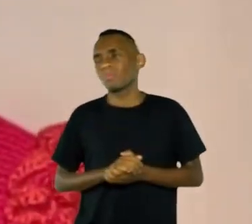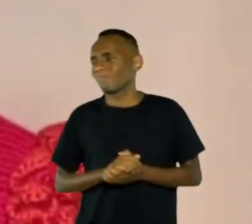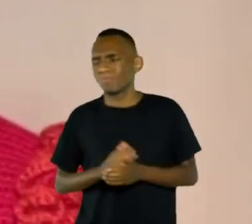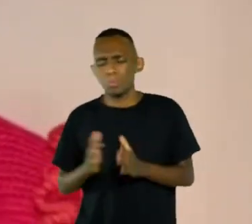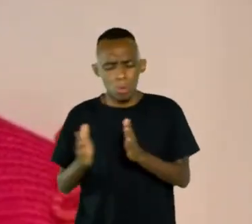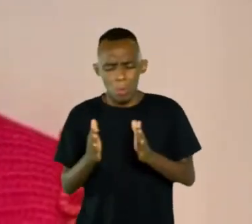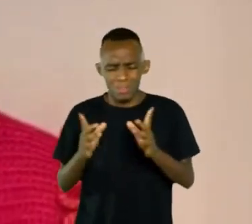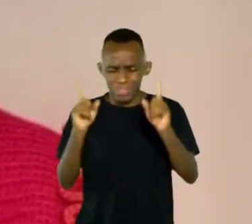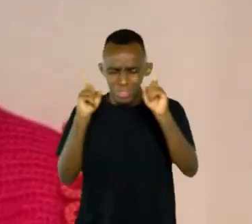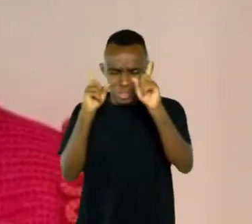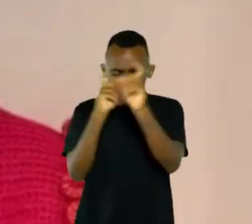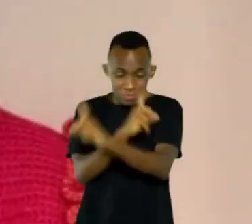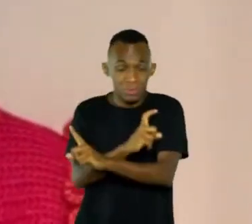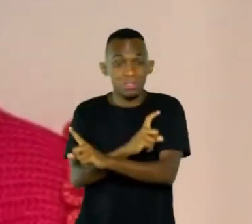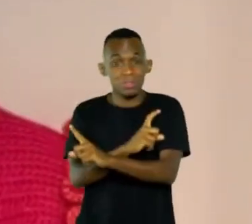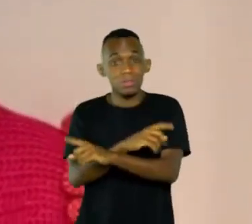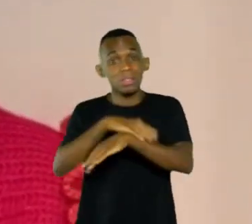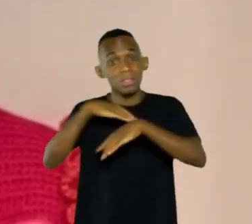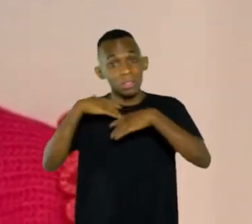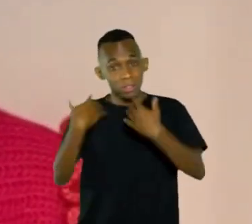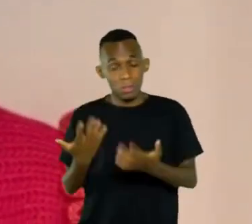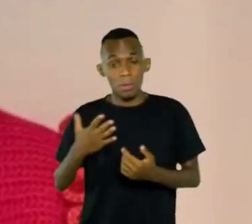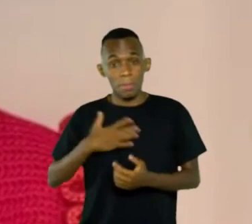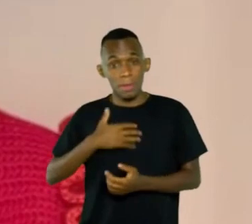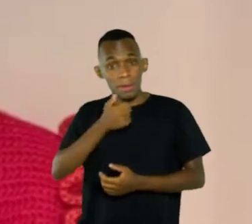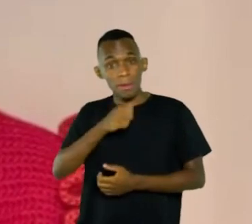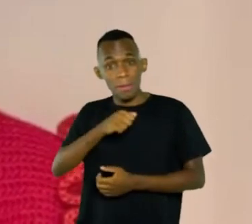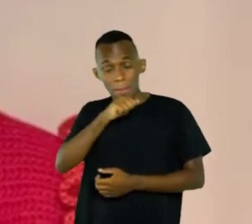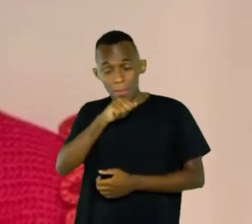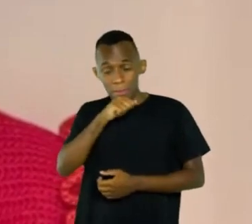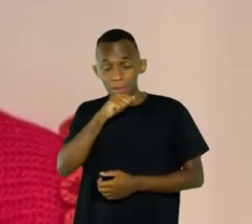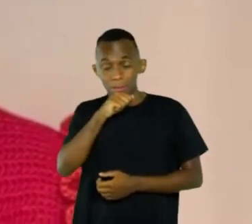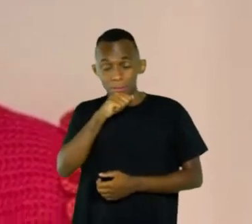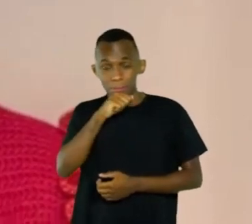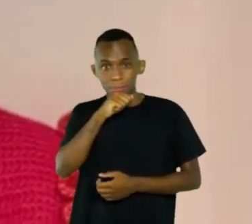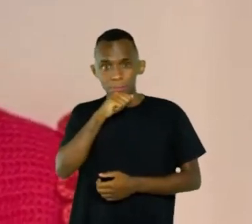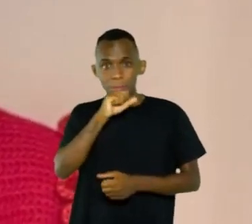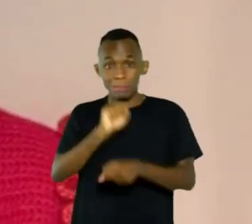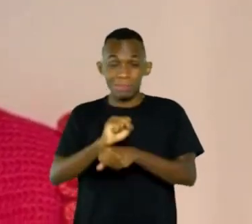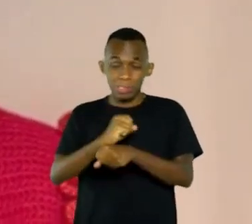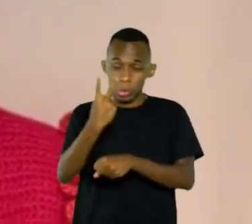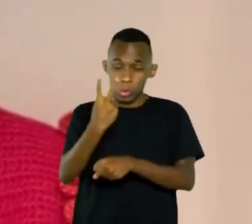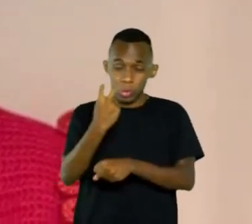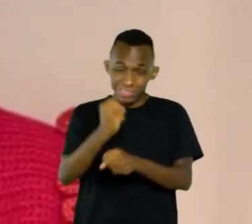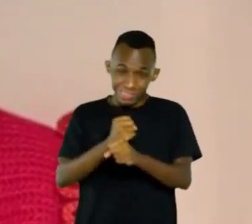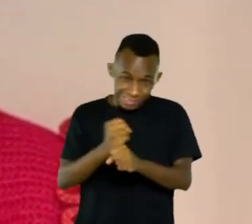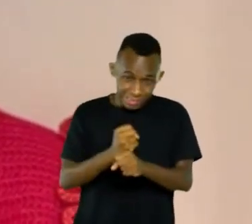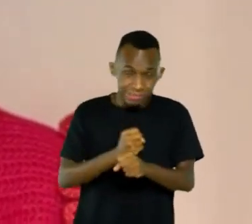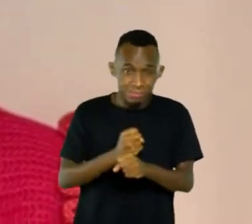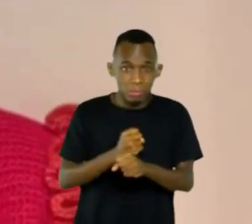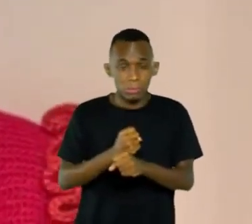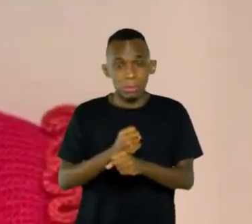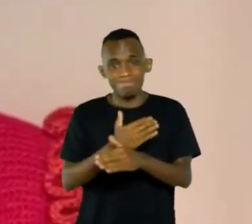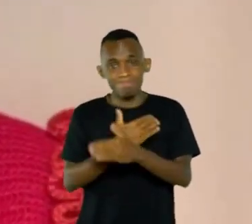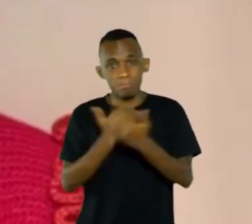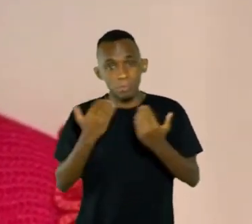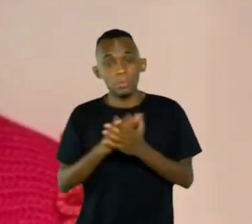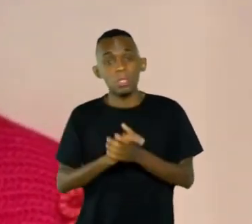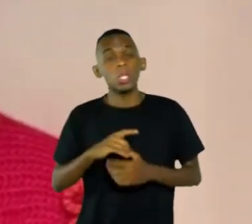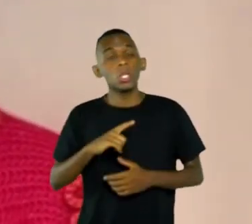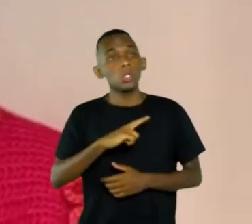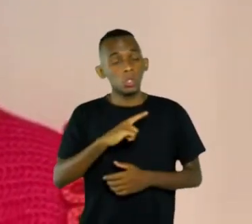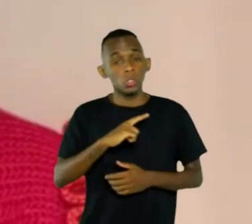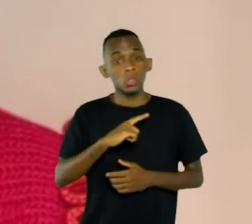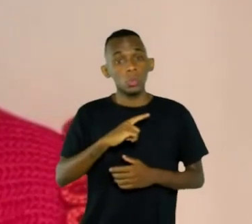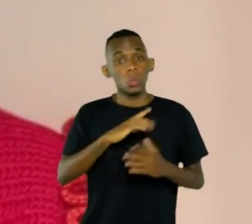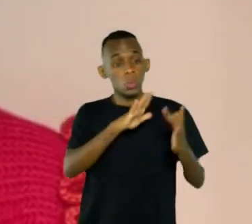ela finalmente foi, porque foram 2 anos, essa crônica da morte anunciada, na verdade, eu tive um namorado que falava que, por sinal, já é